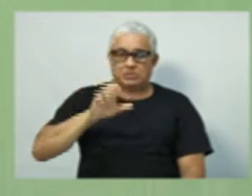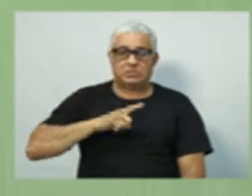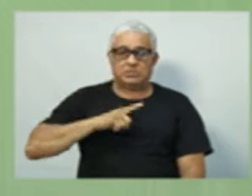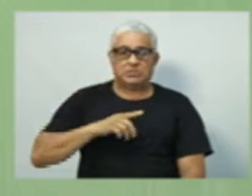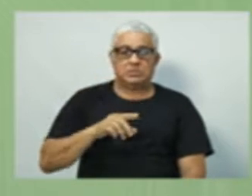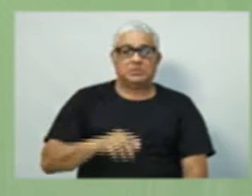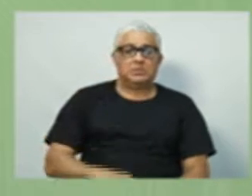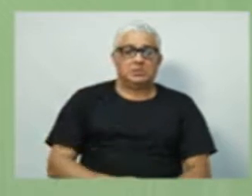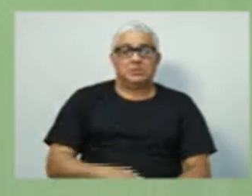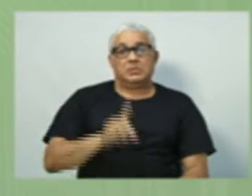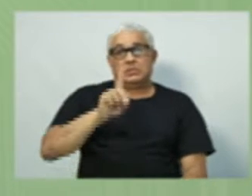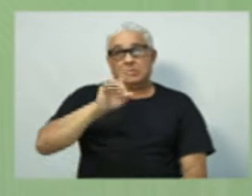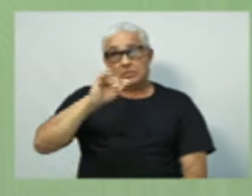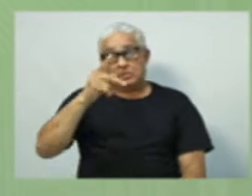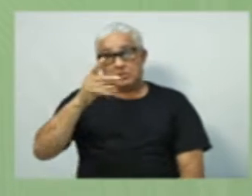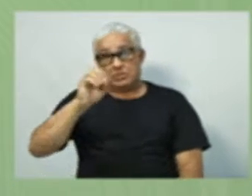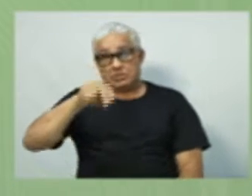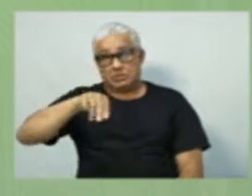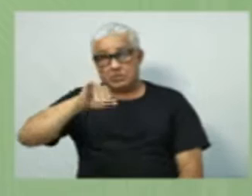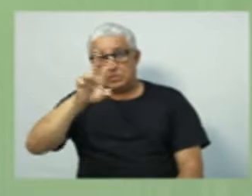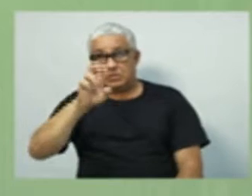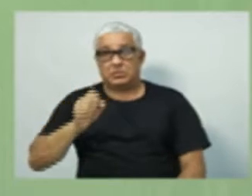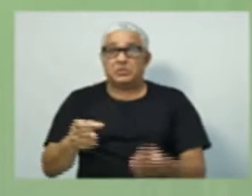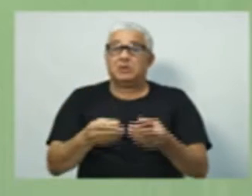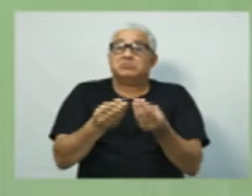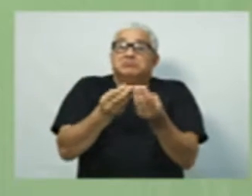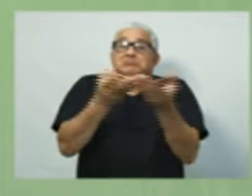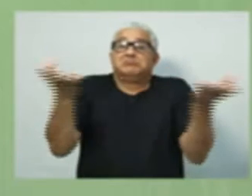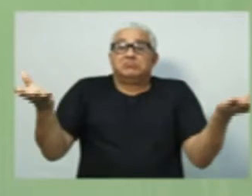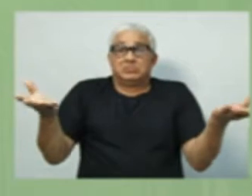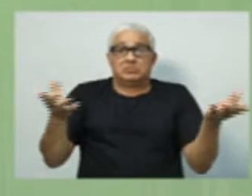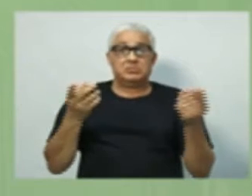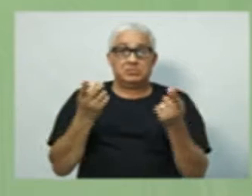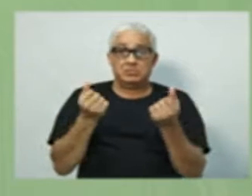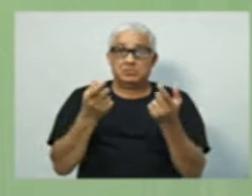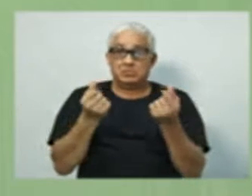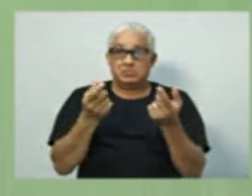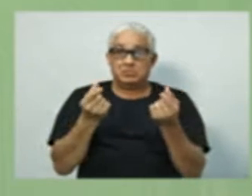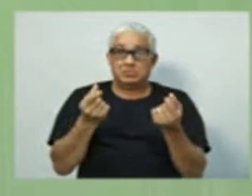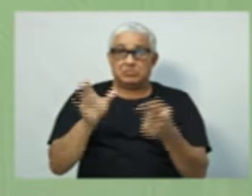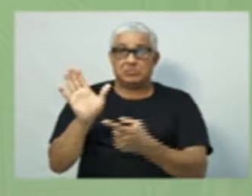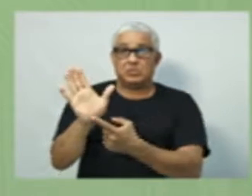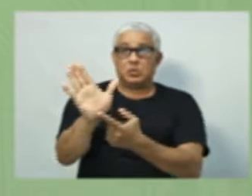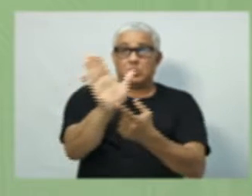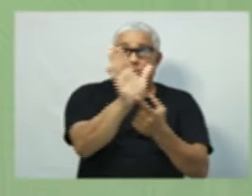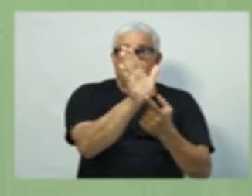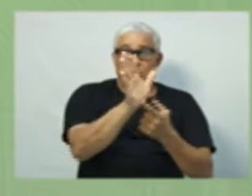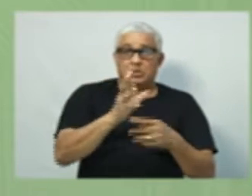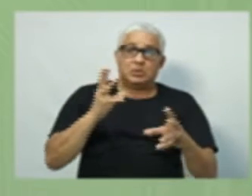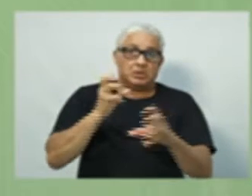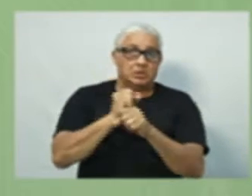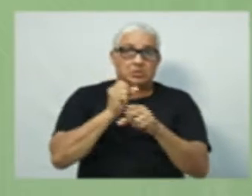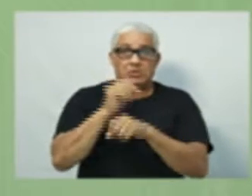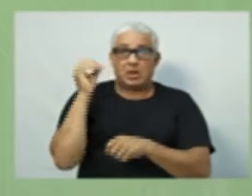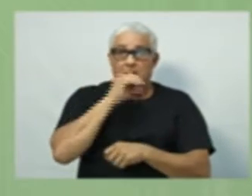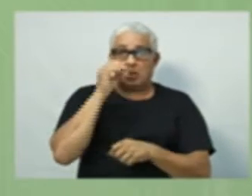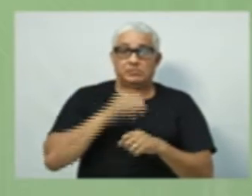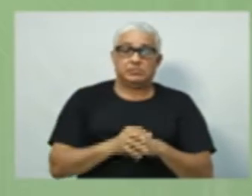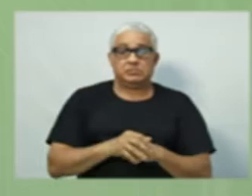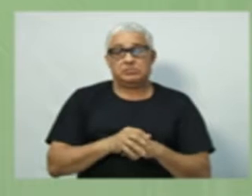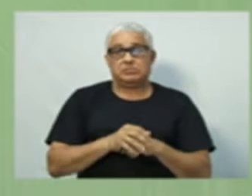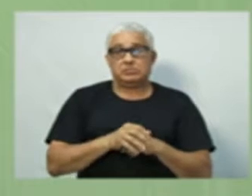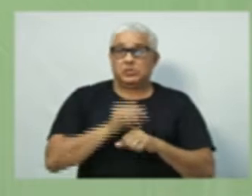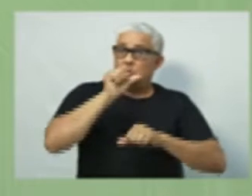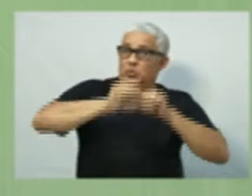que são o que são os valores que estão prontamente serão prontamente realizados ou seja